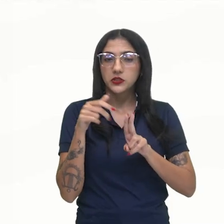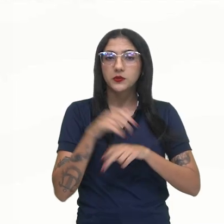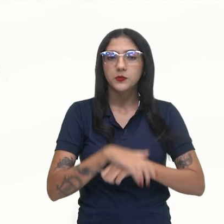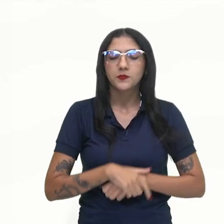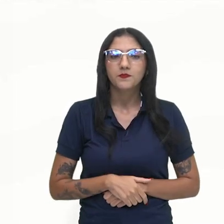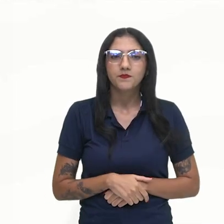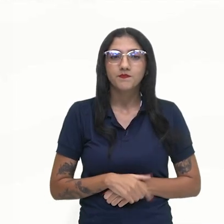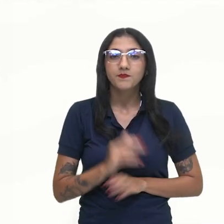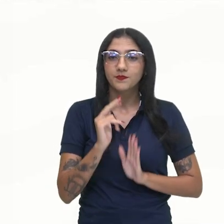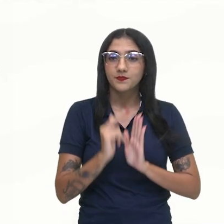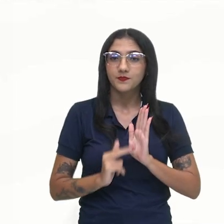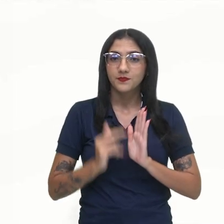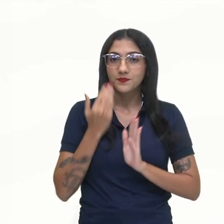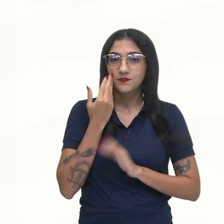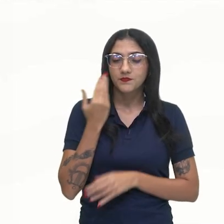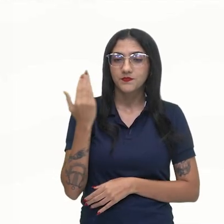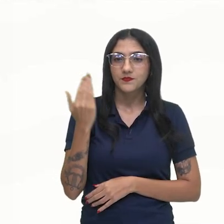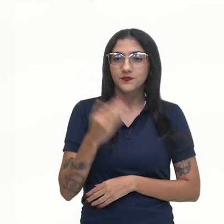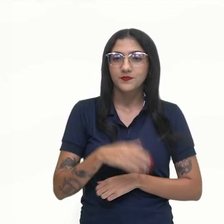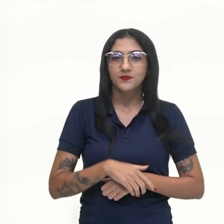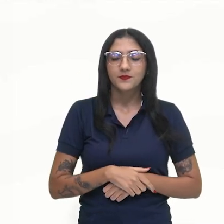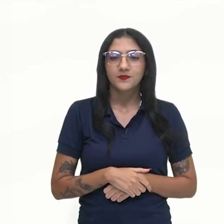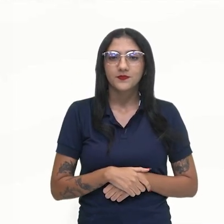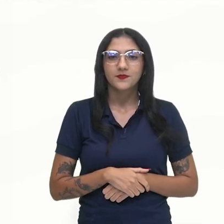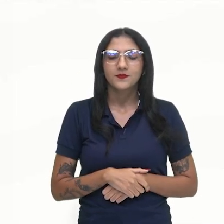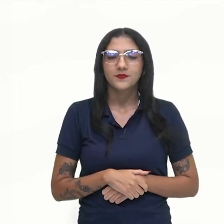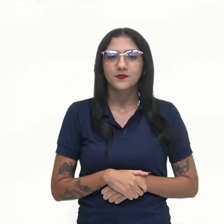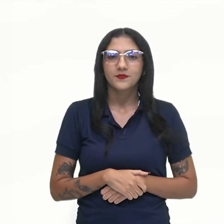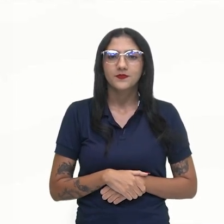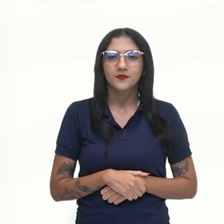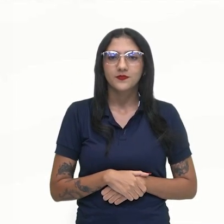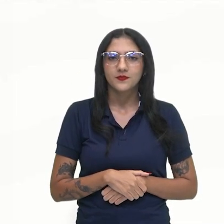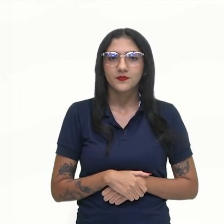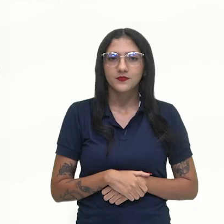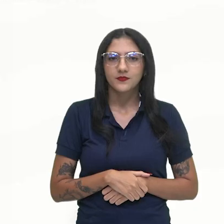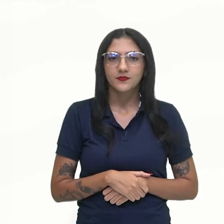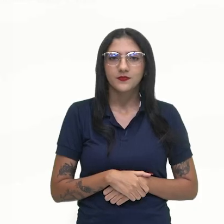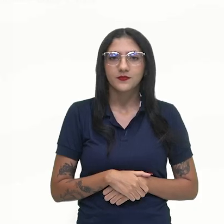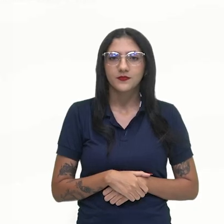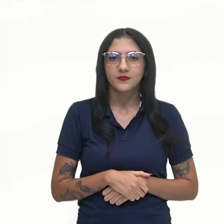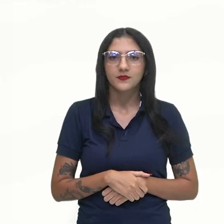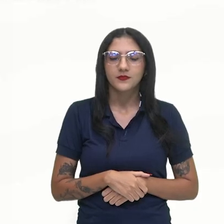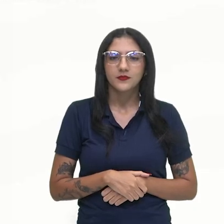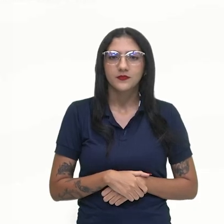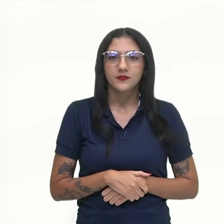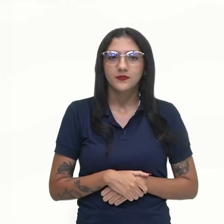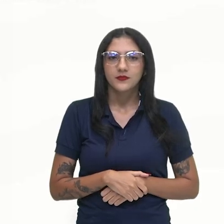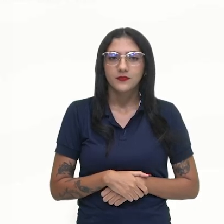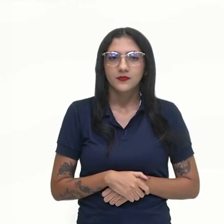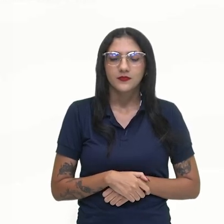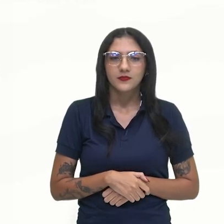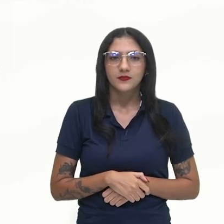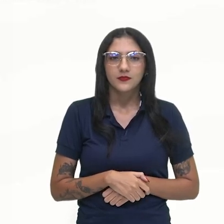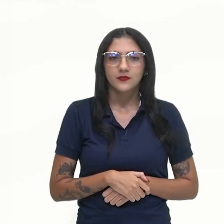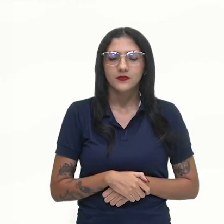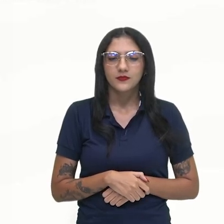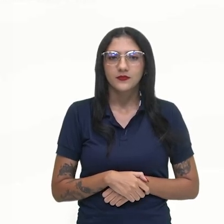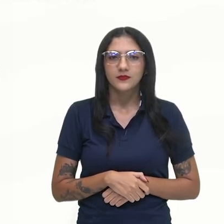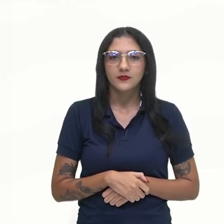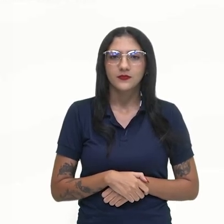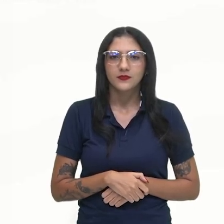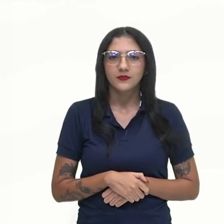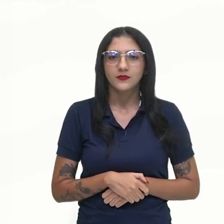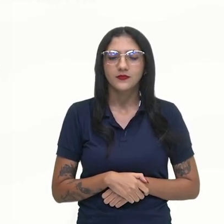with European African creations, as well as components brought by Japanese, Lebanese and